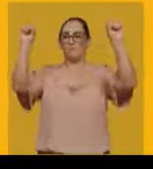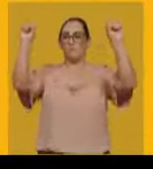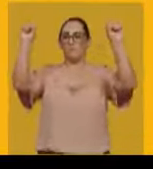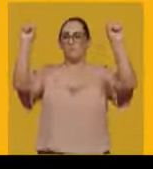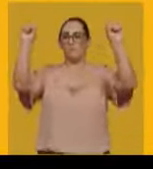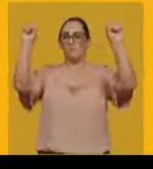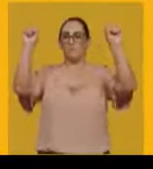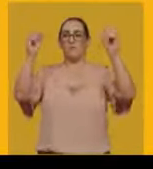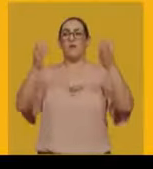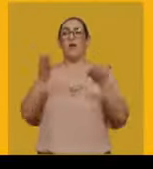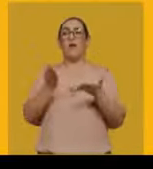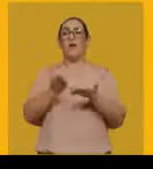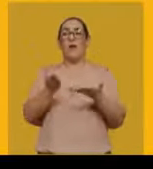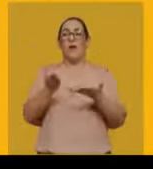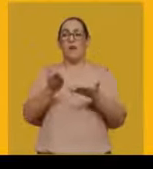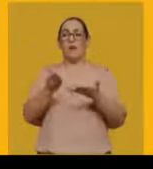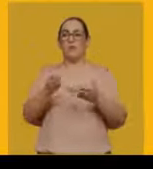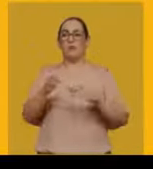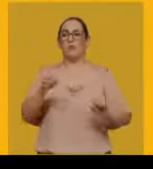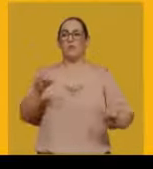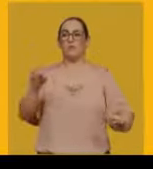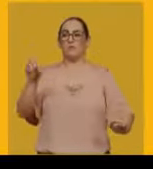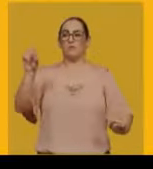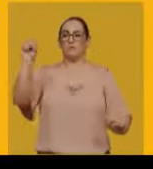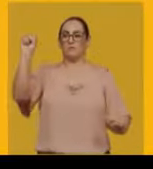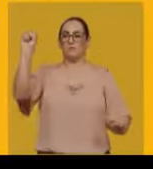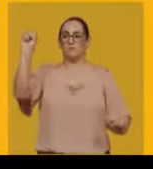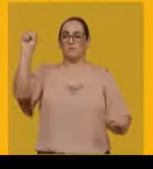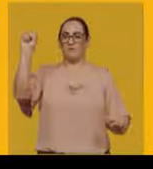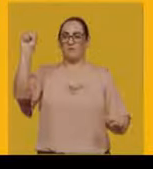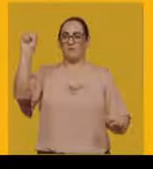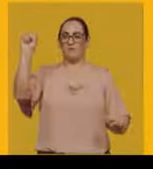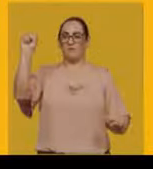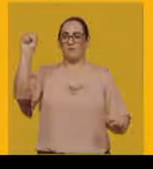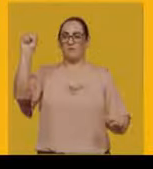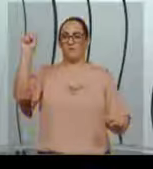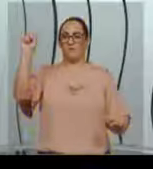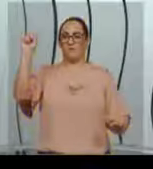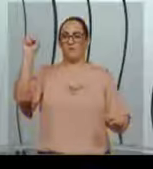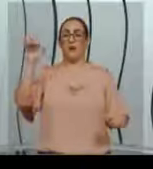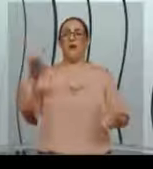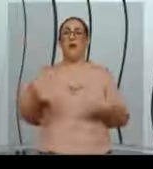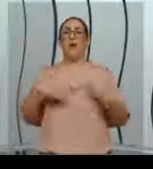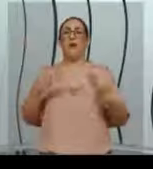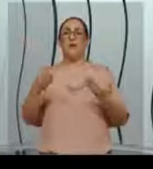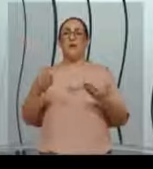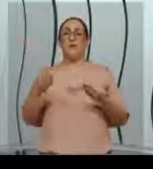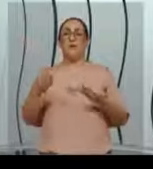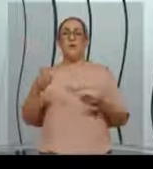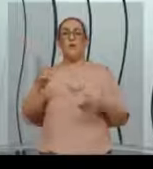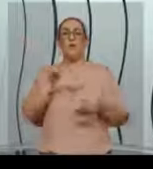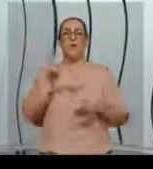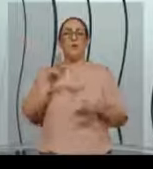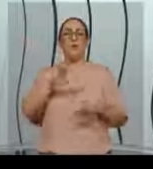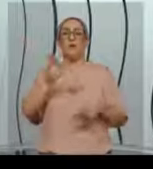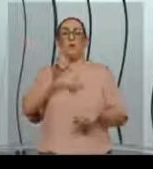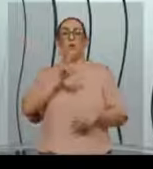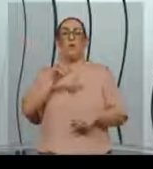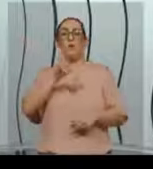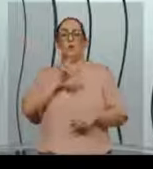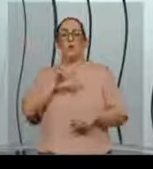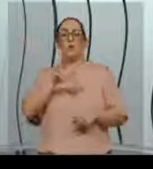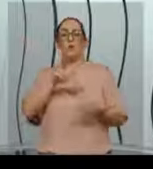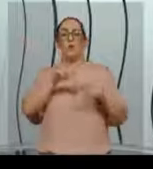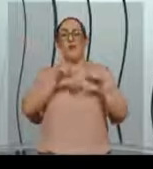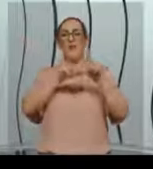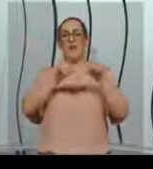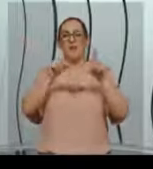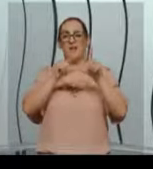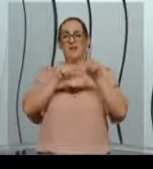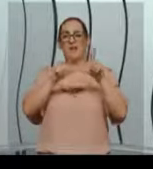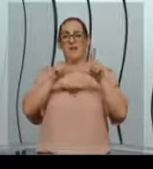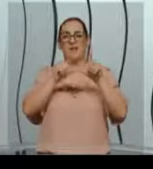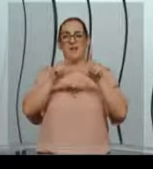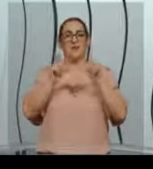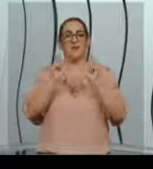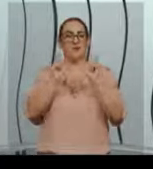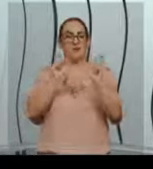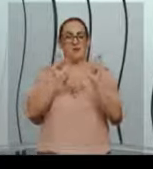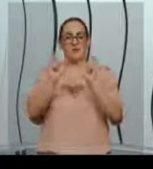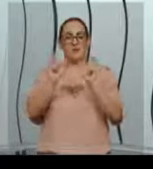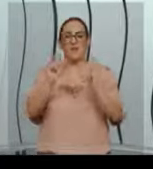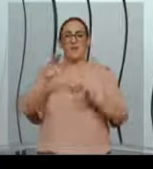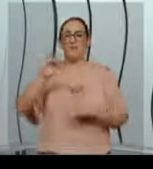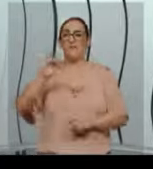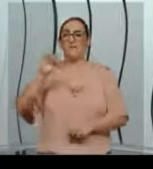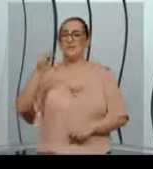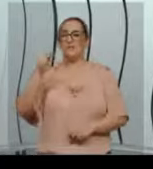Então, agora, ao invés de usar o termo cis e trans, nós vamos usar as letras Z e E. A dica,